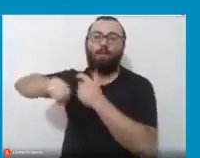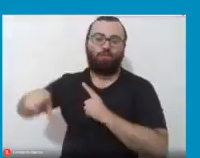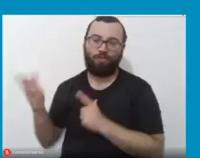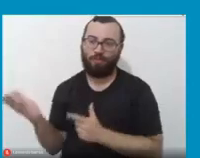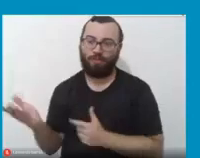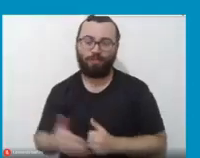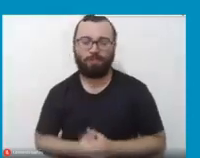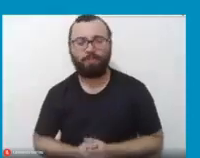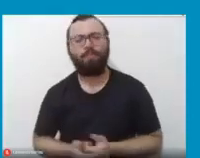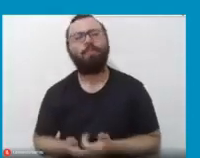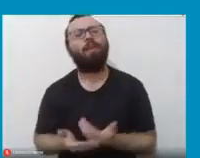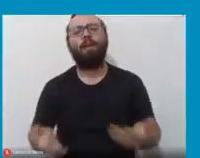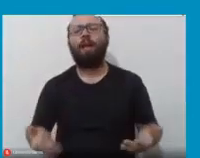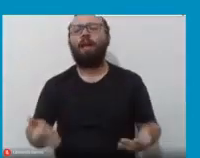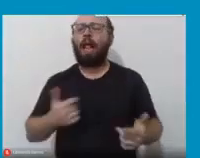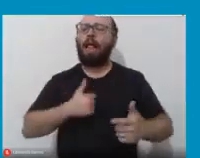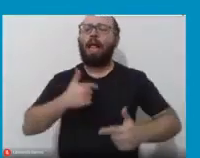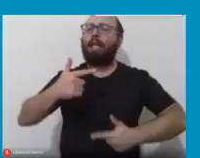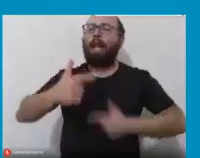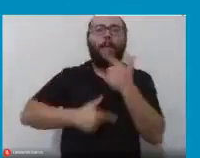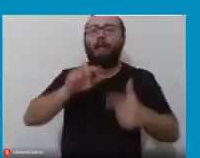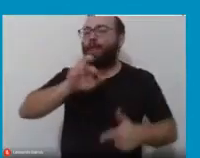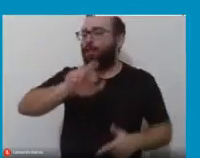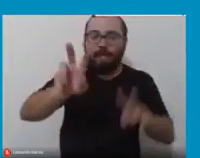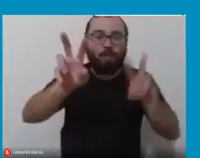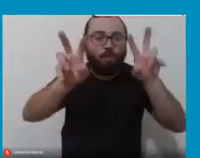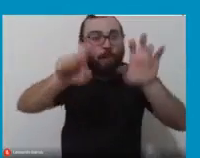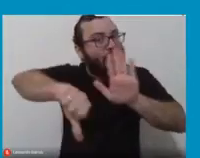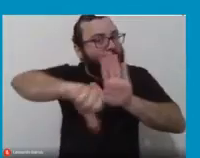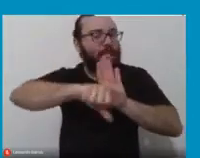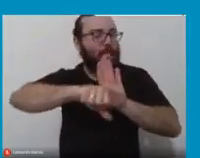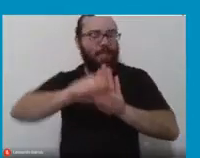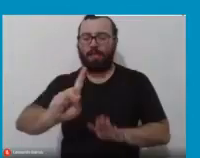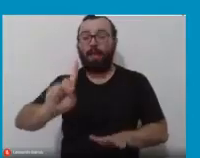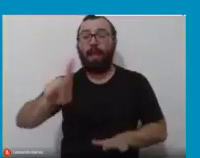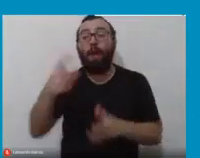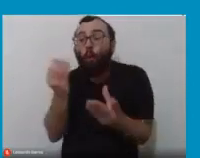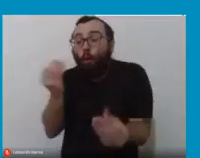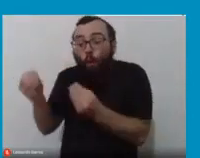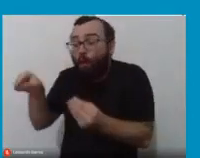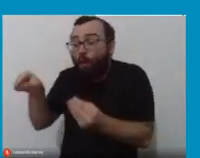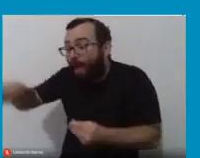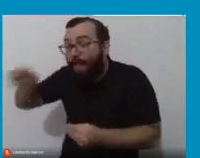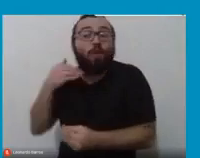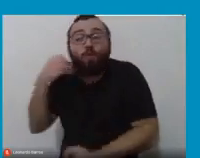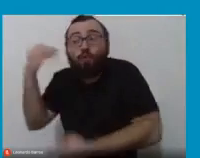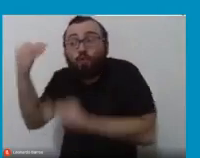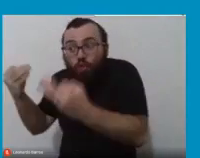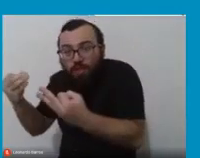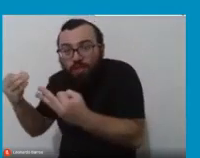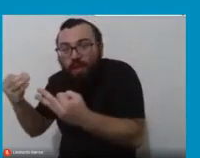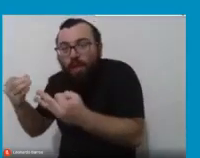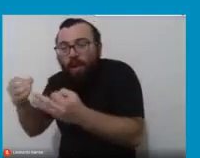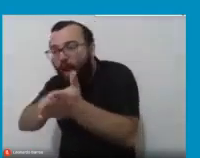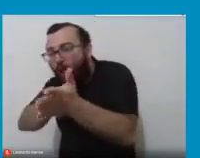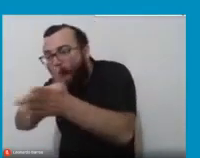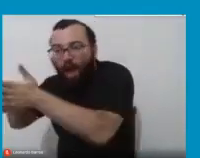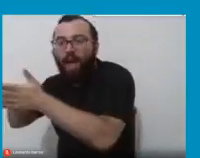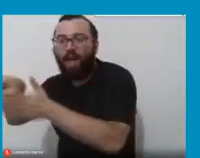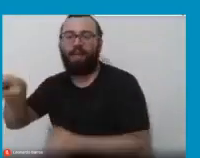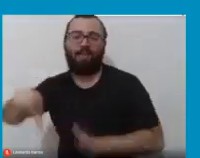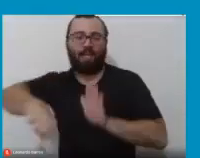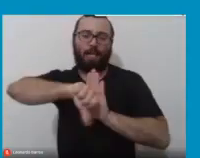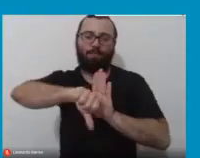um trabalho, na verdade, não é sobre criminalidade, ele é sobre como a justiça julga. Né? É um tema, eu acho que